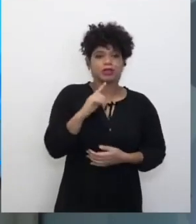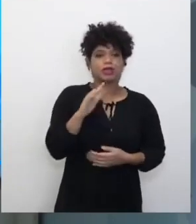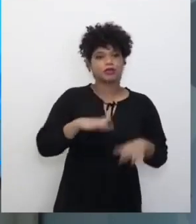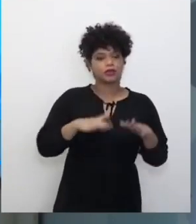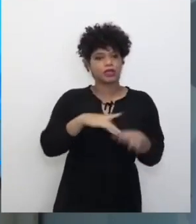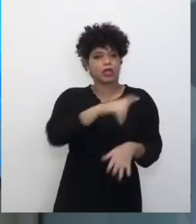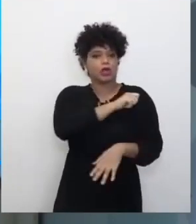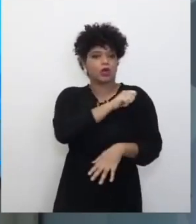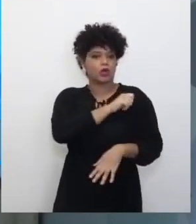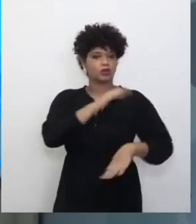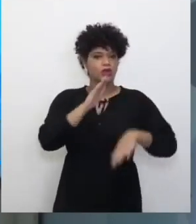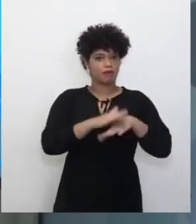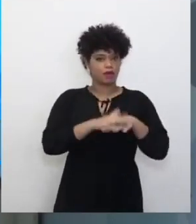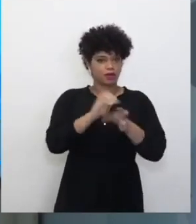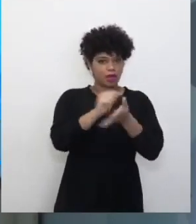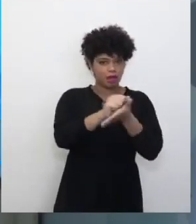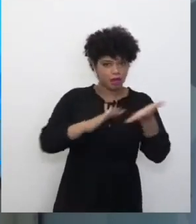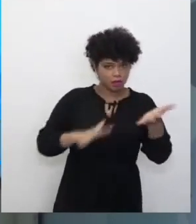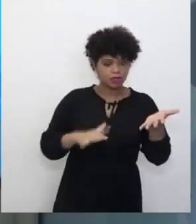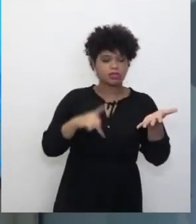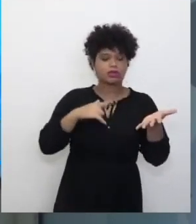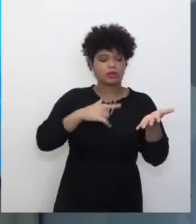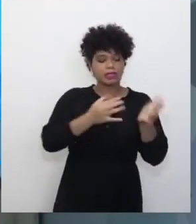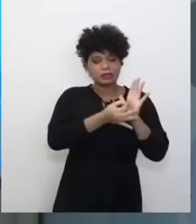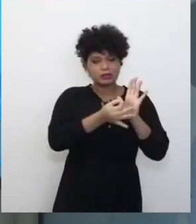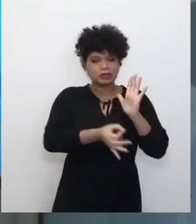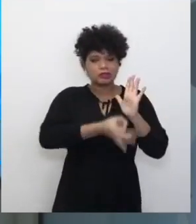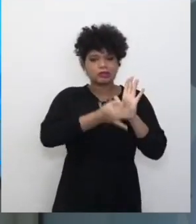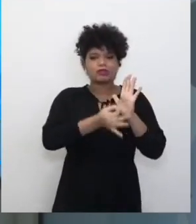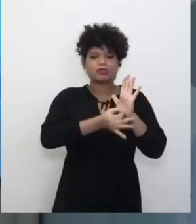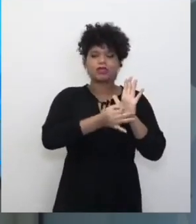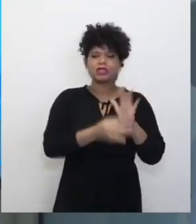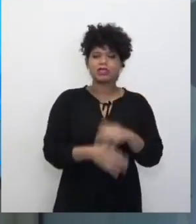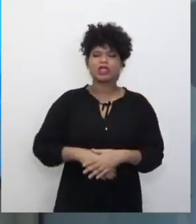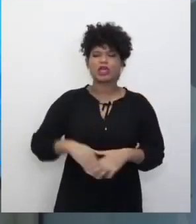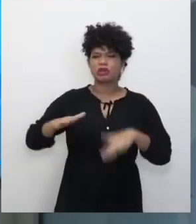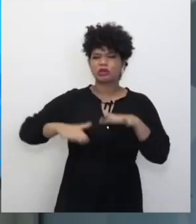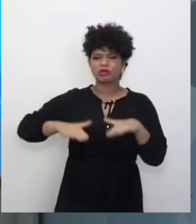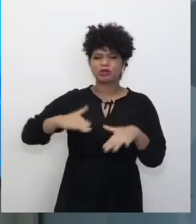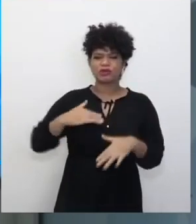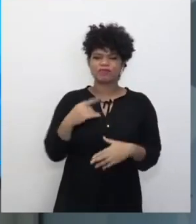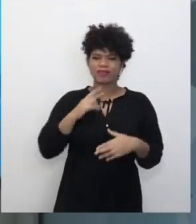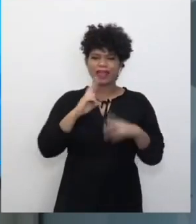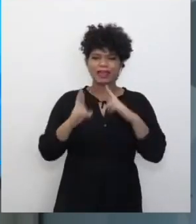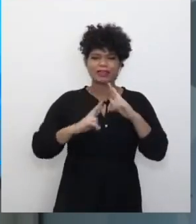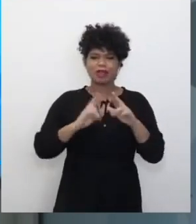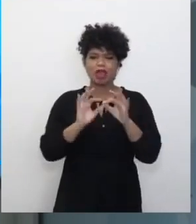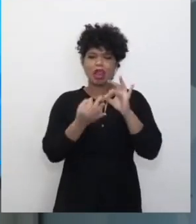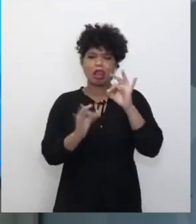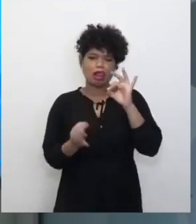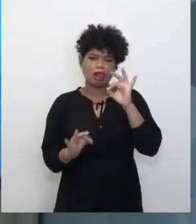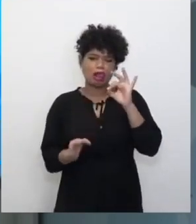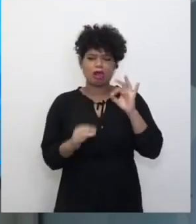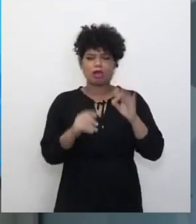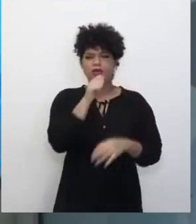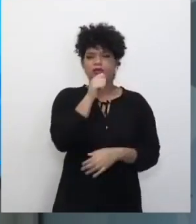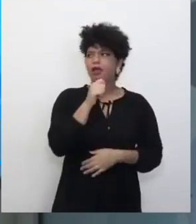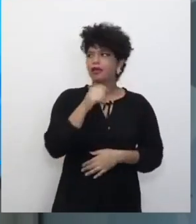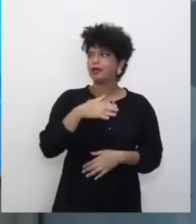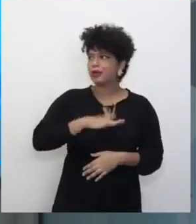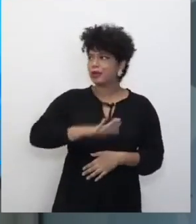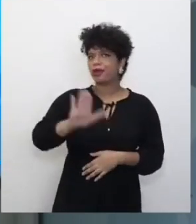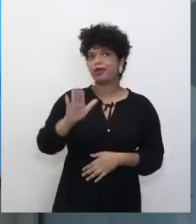estão fazendo essas atividades argumentativas se esquivarem de respostas mais longas, Eles falam, eu não gosto de